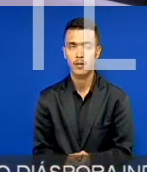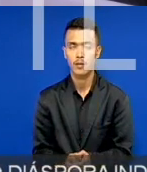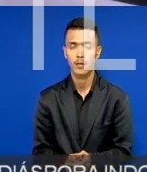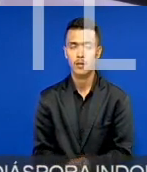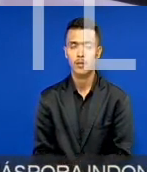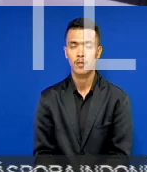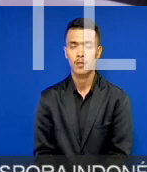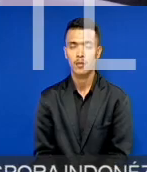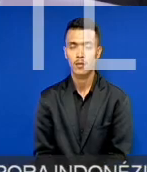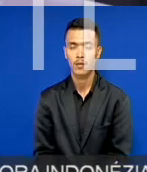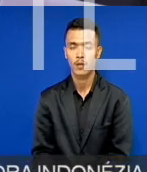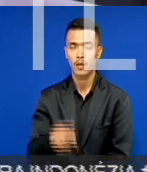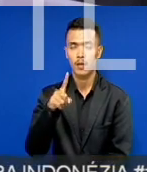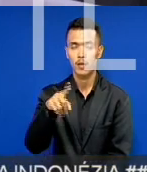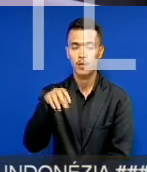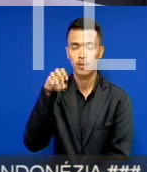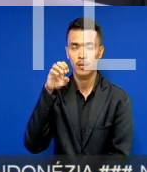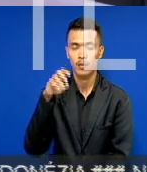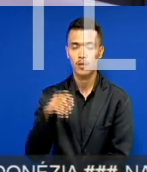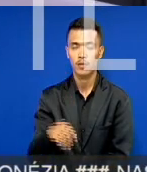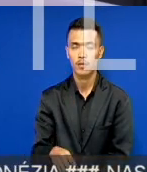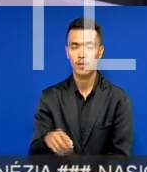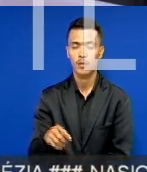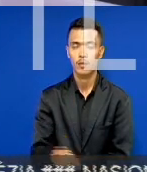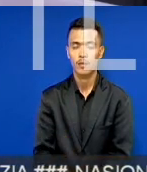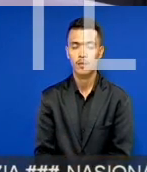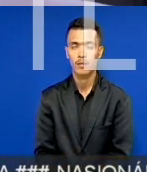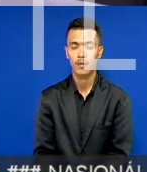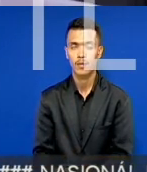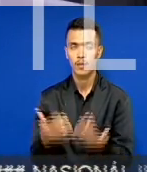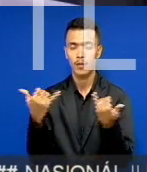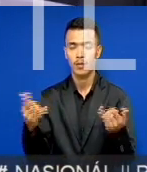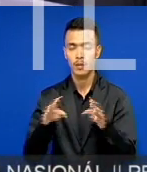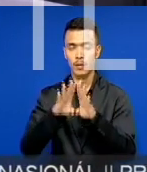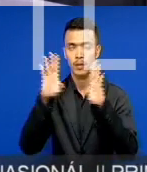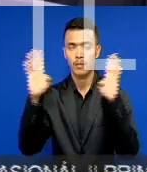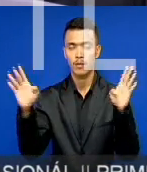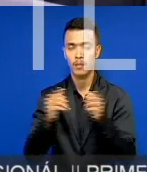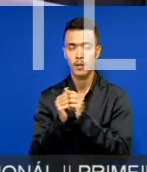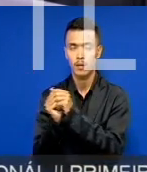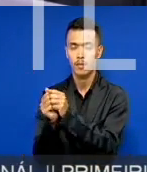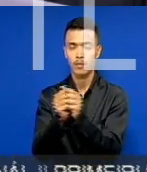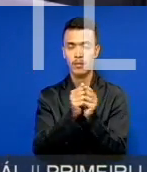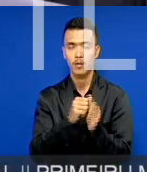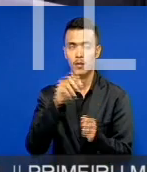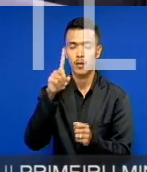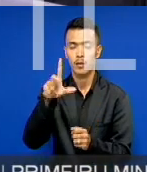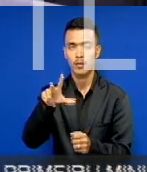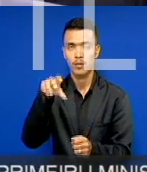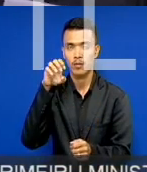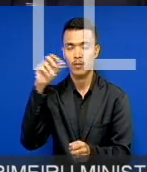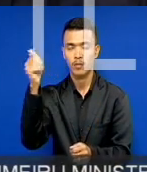reverificação, total atos hito, recém ida. Não é bem, mas hoje aprova, total atos tolo, sanolo. Não é bem,